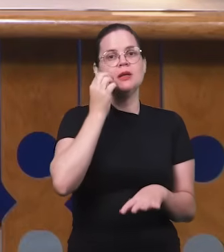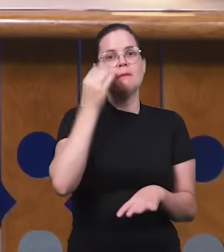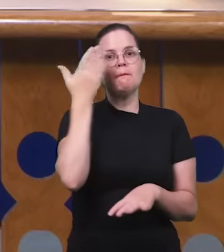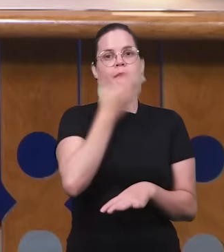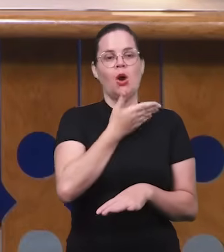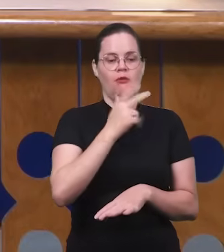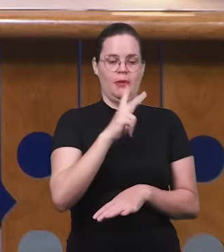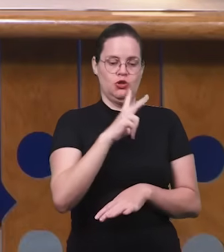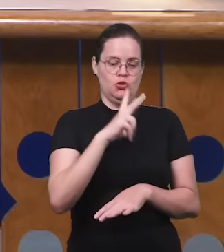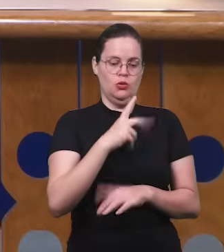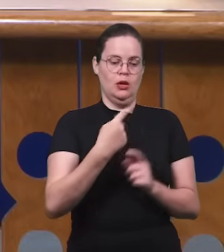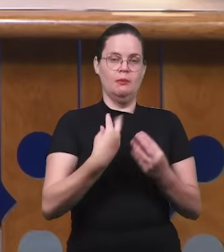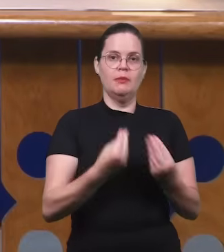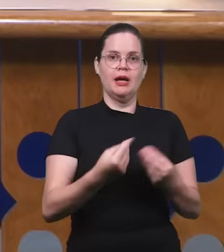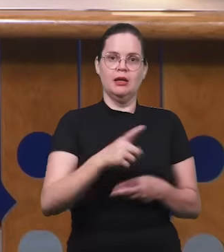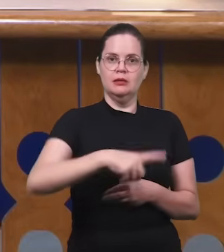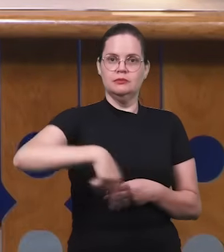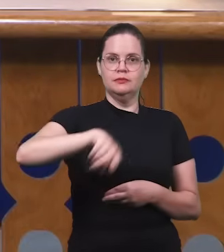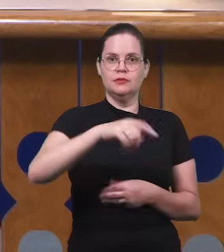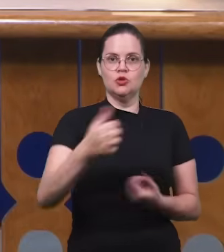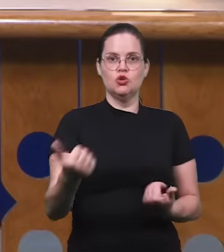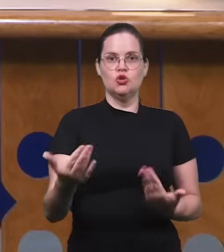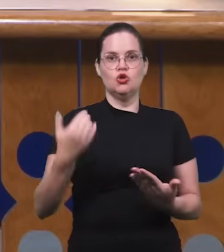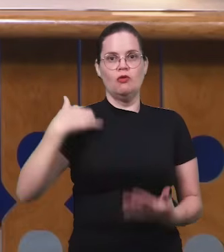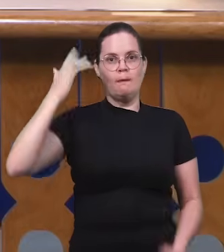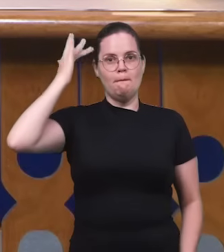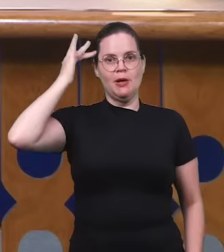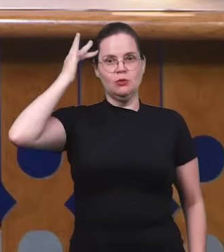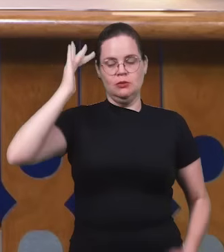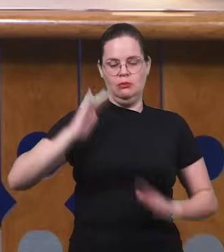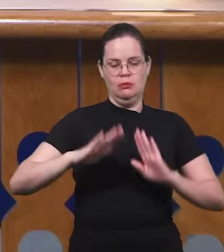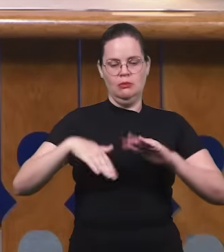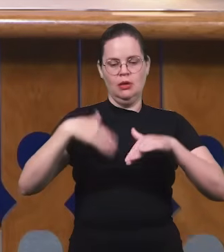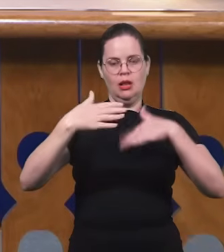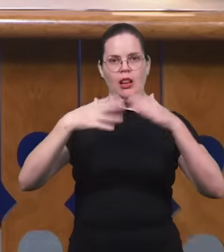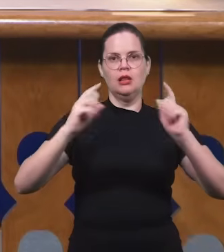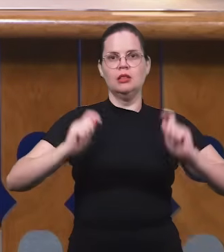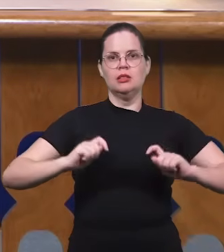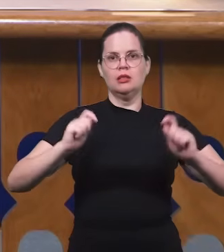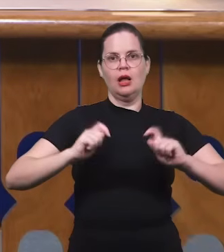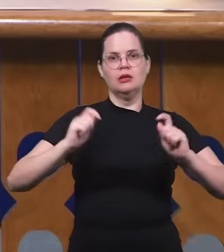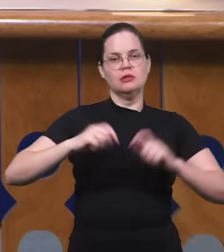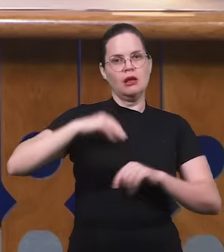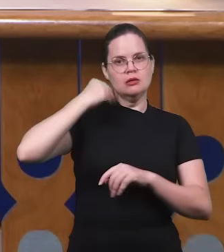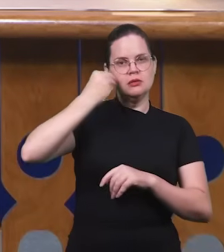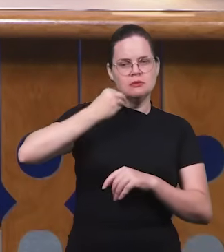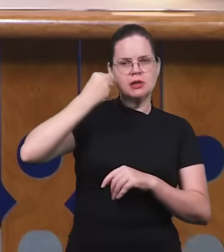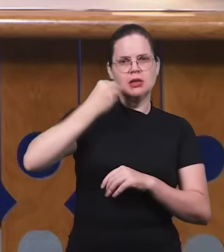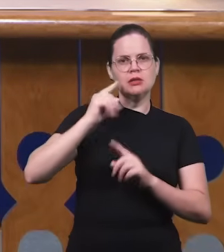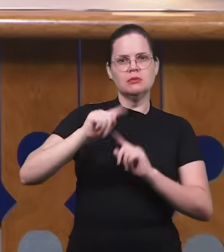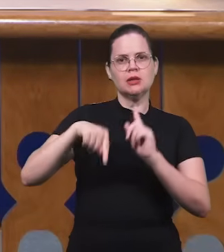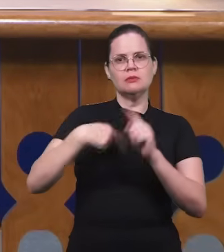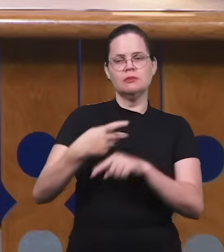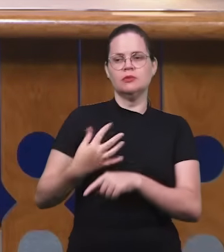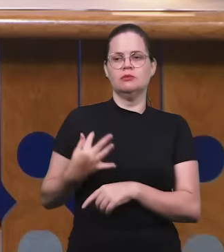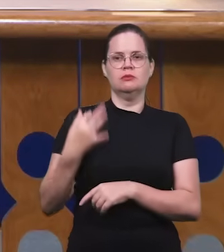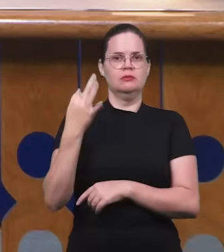irmãos ganhem maturidade, bagagem, estrutura, para no futuro